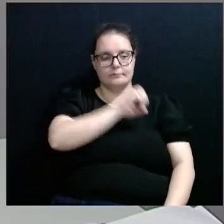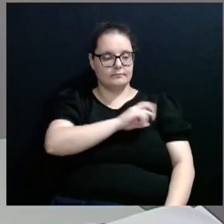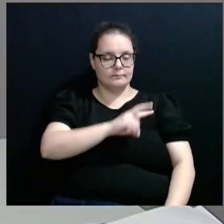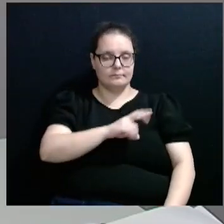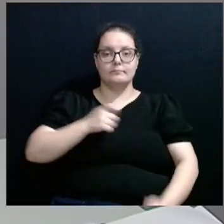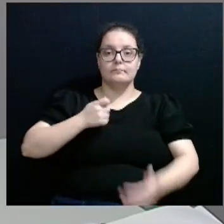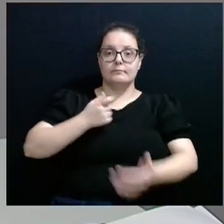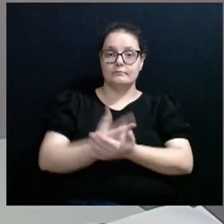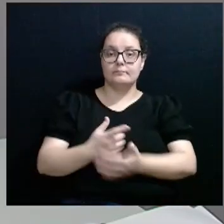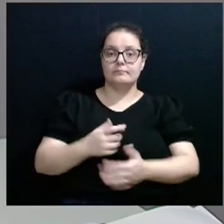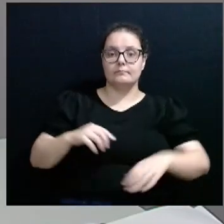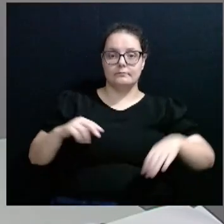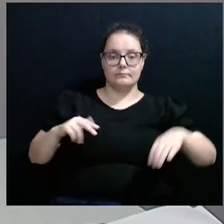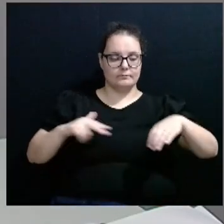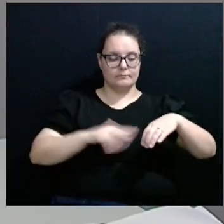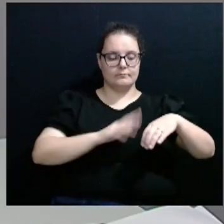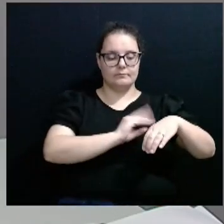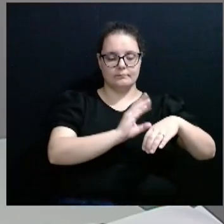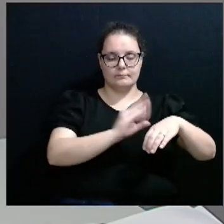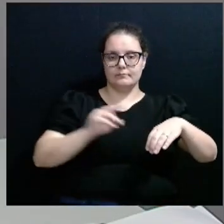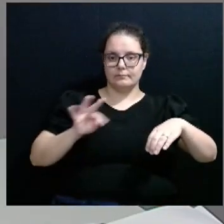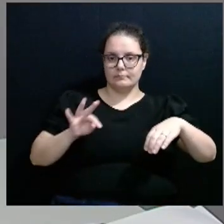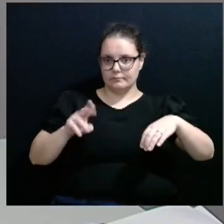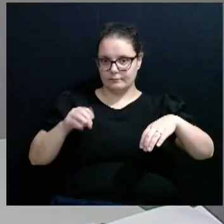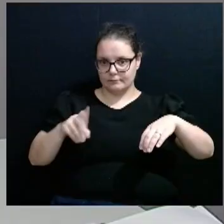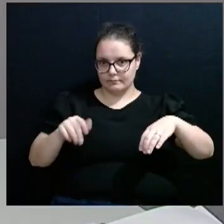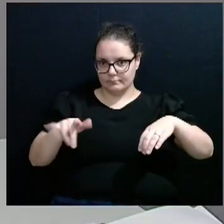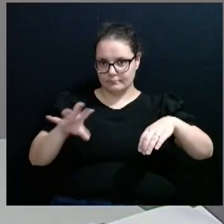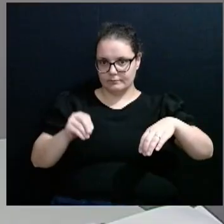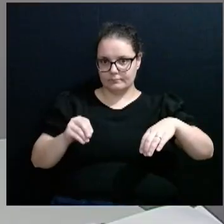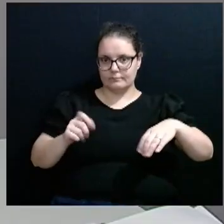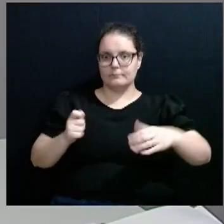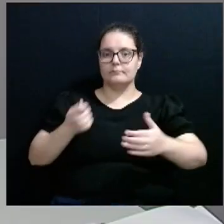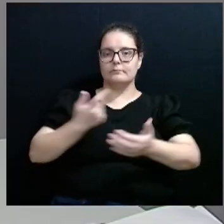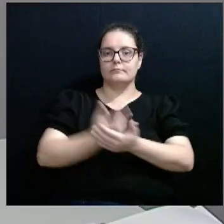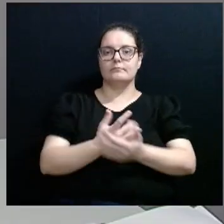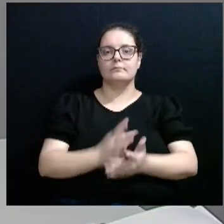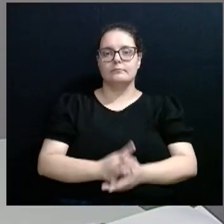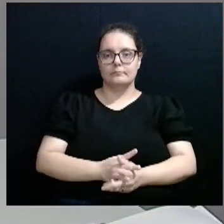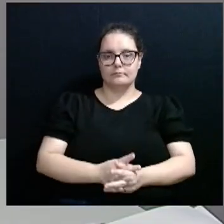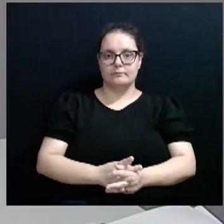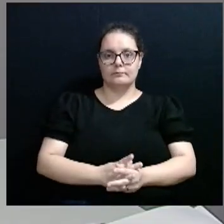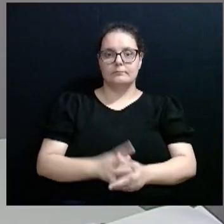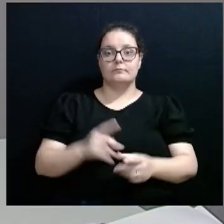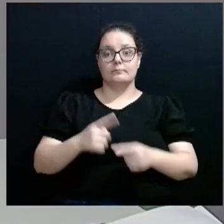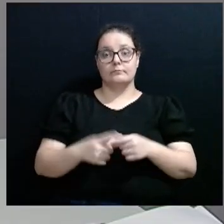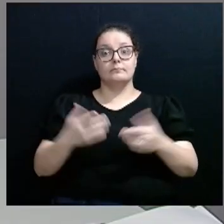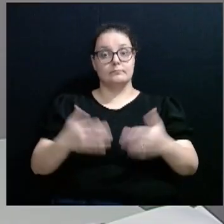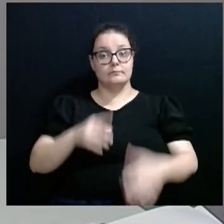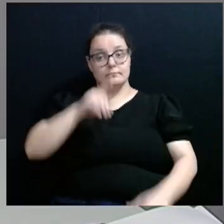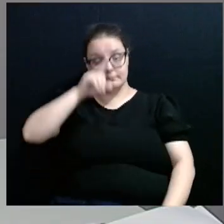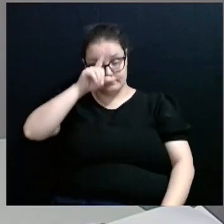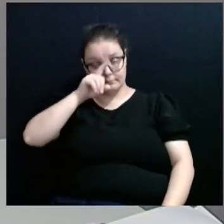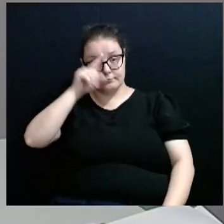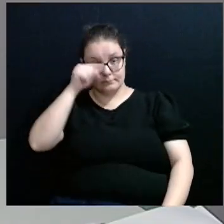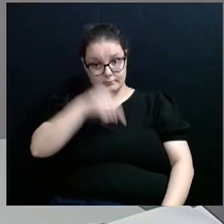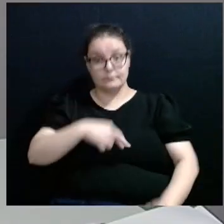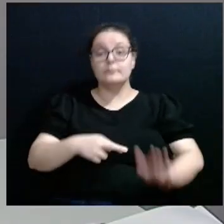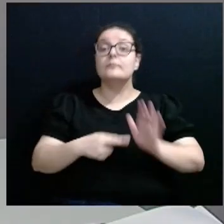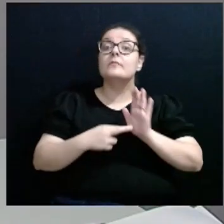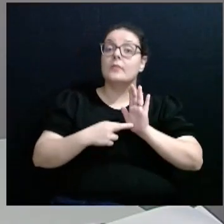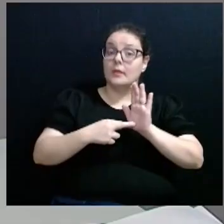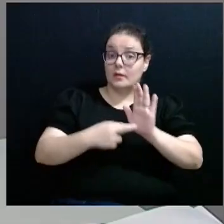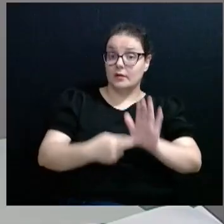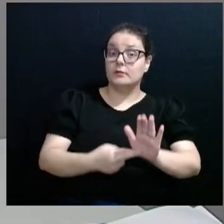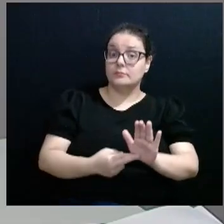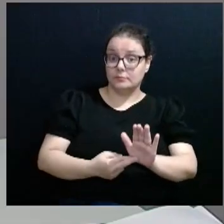tomógrafo, né, composição de emenda para aquisição de um tomógrafo, porque hoje no hospital, que é uma referência para uma região